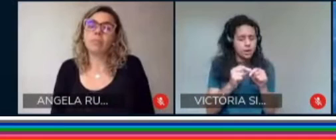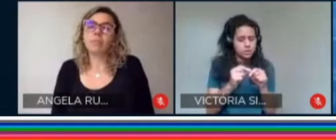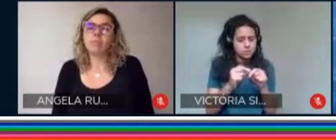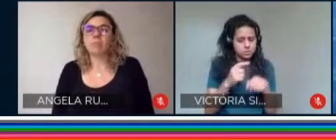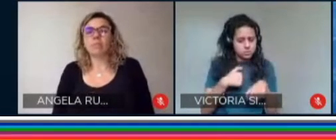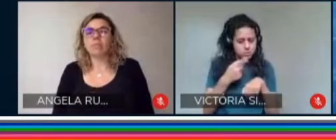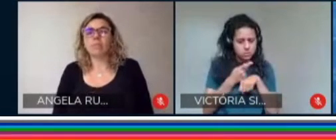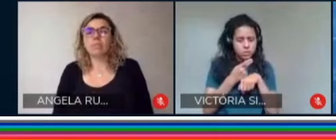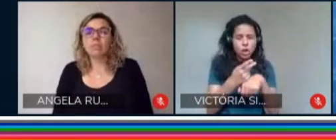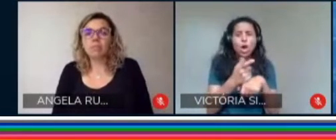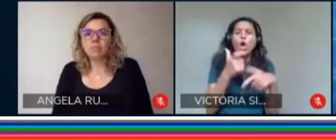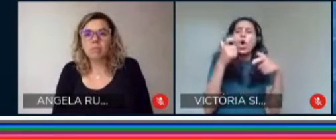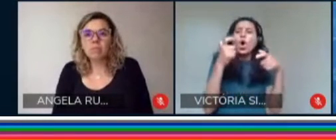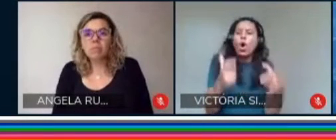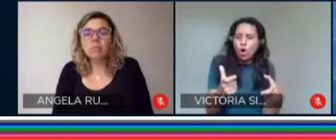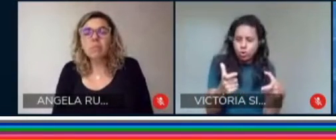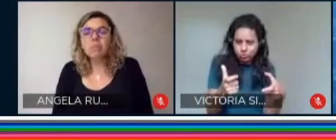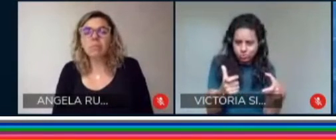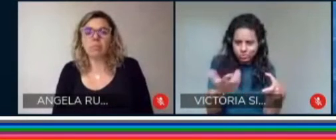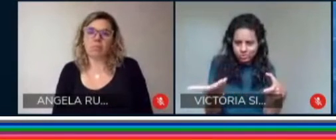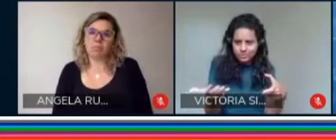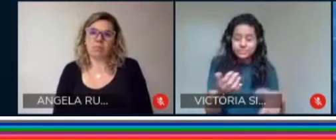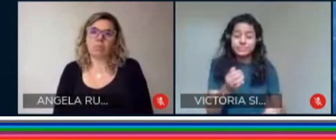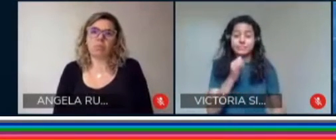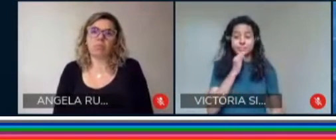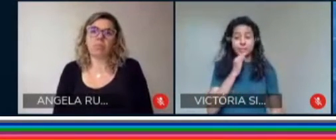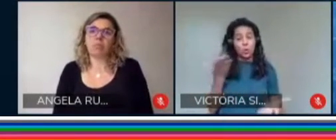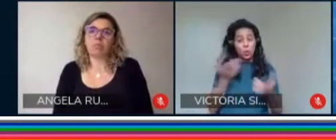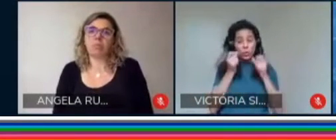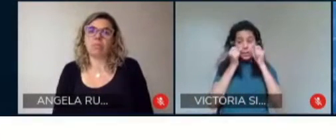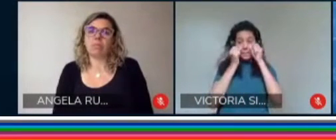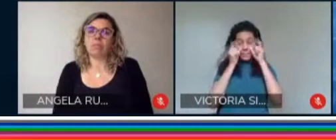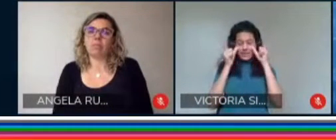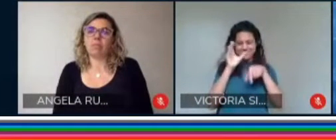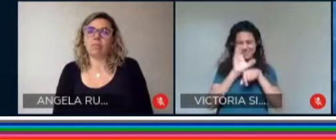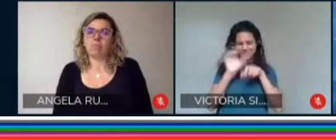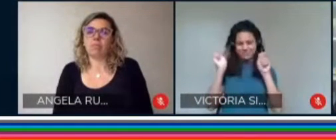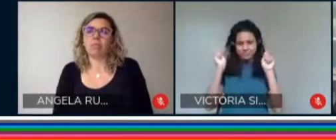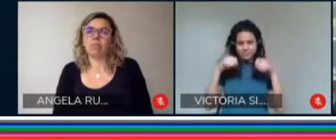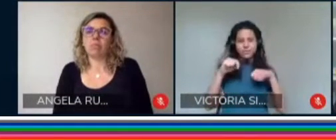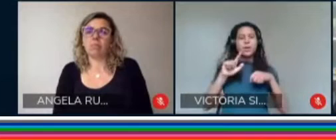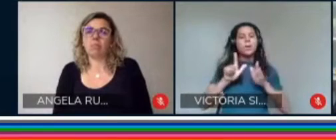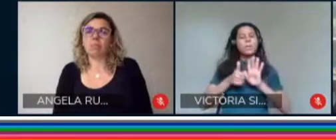tenho que ler? Daí a gente já falou um pouco pela manhã, né, sobre o Sabe Mais.